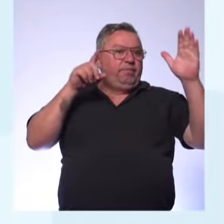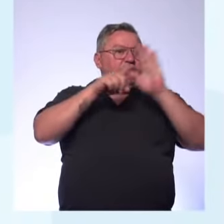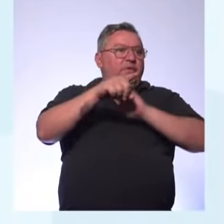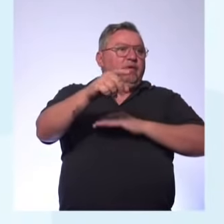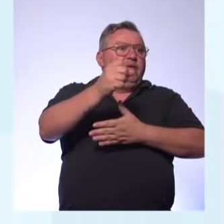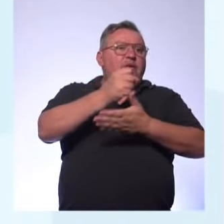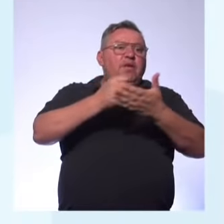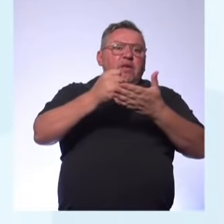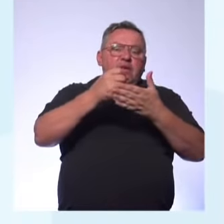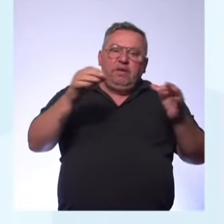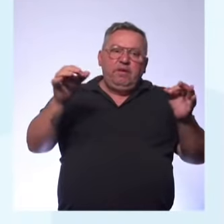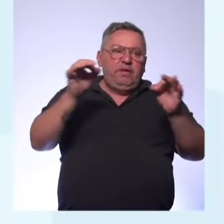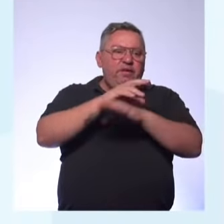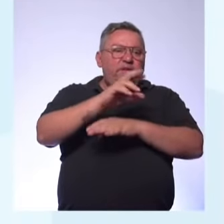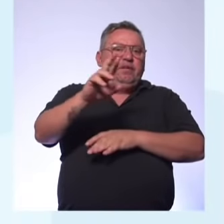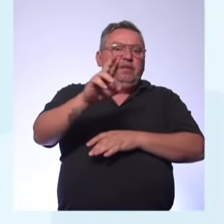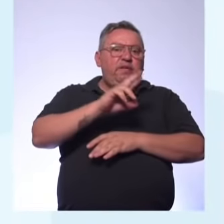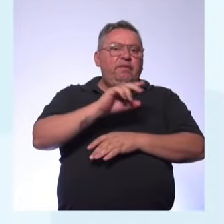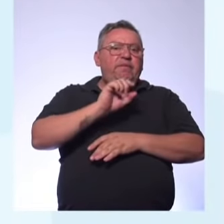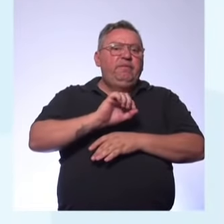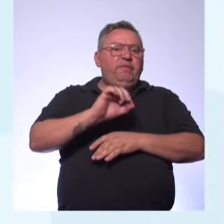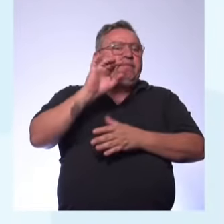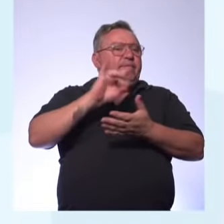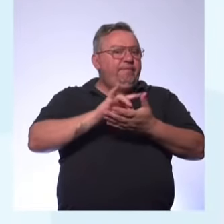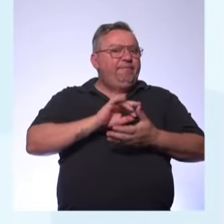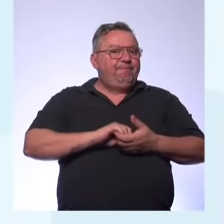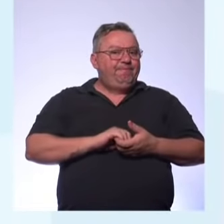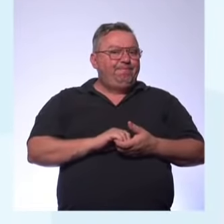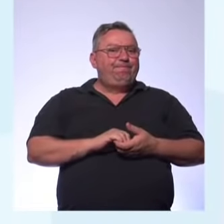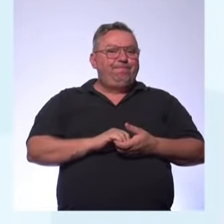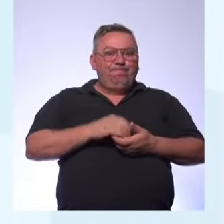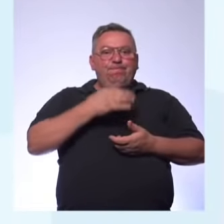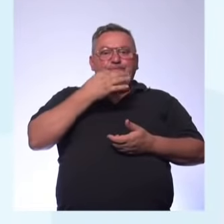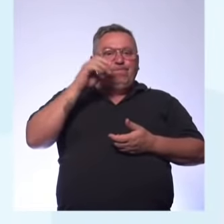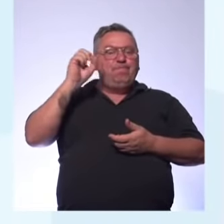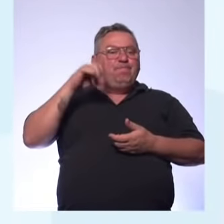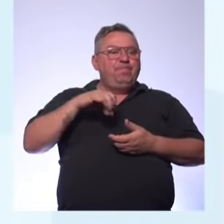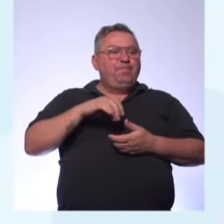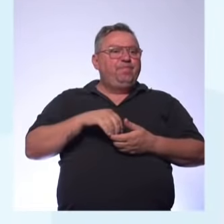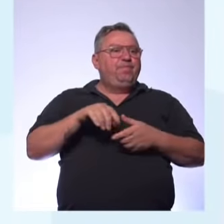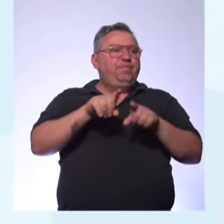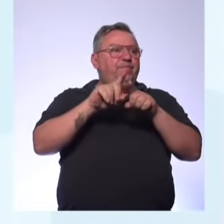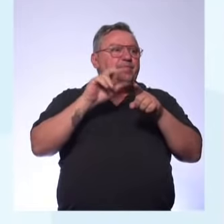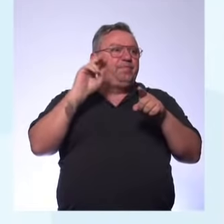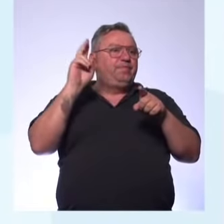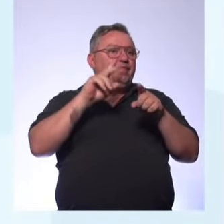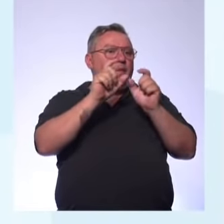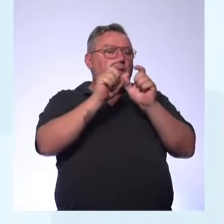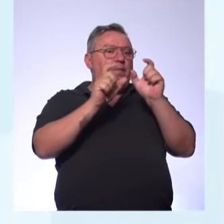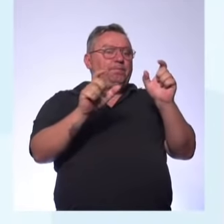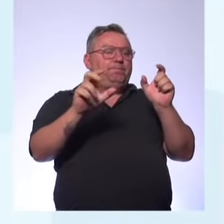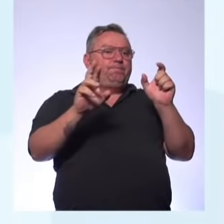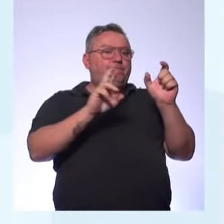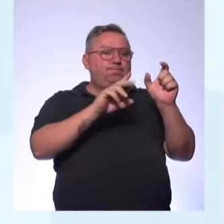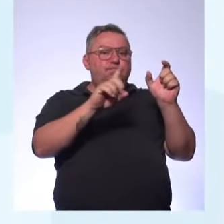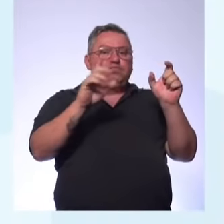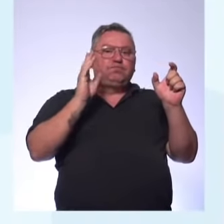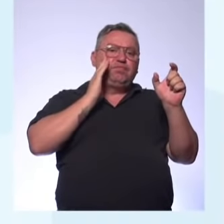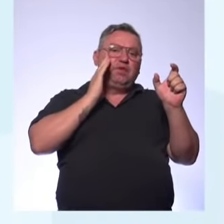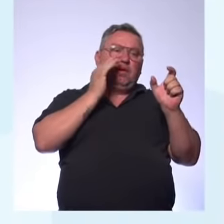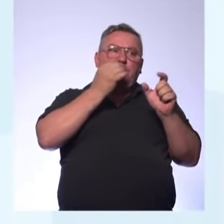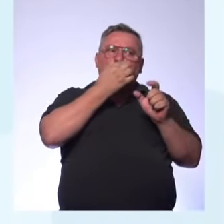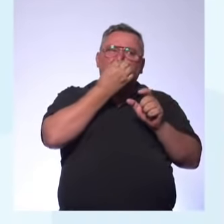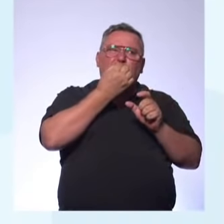básicas que eu acho que vocês estão craques para responder, né, Ed? I think so. até tirei lá parte da resposta, porque eu sei que você já